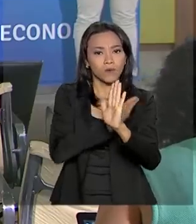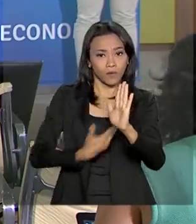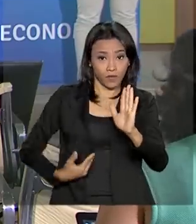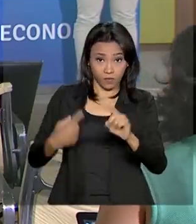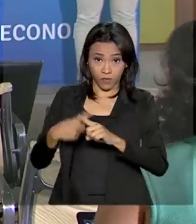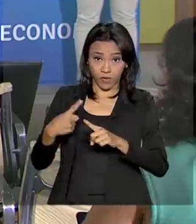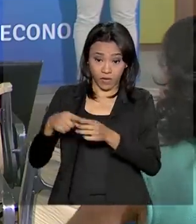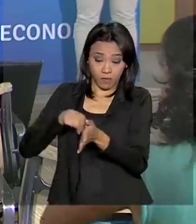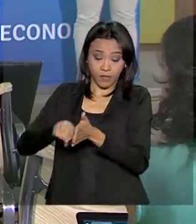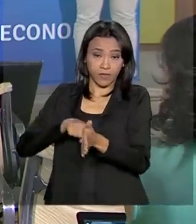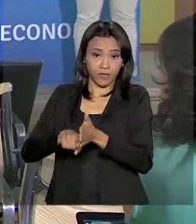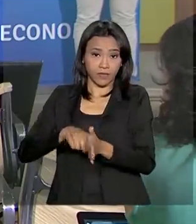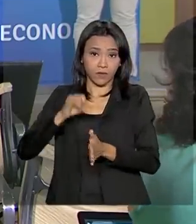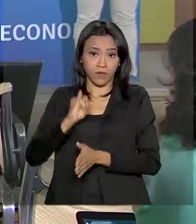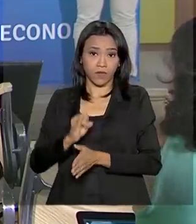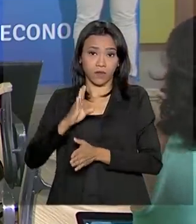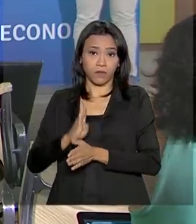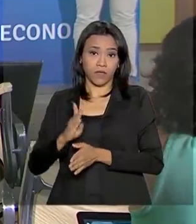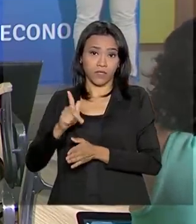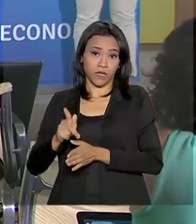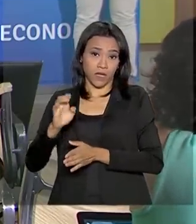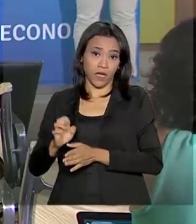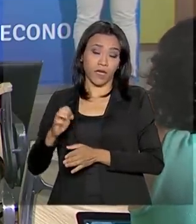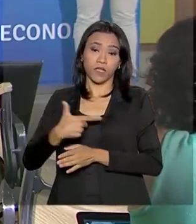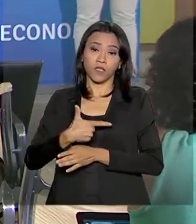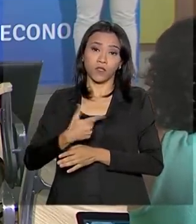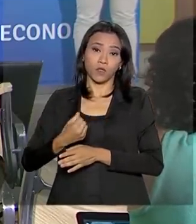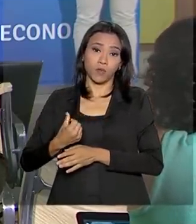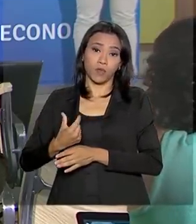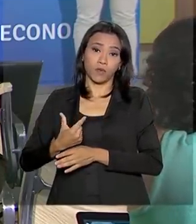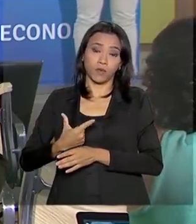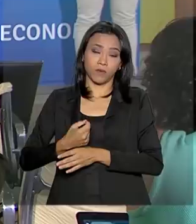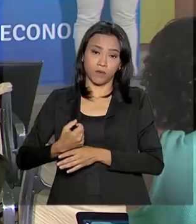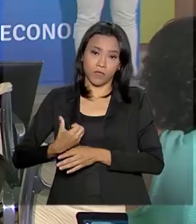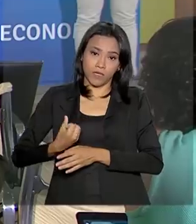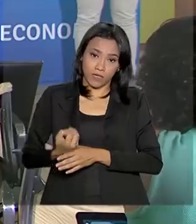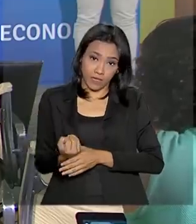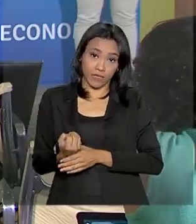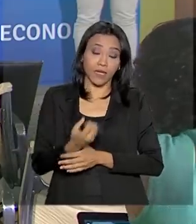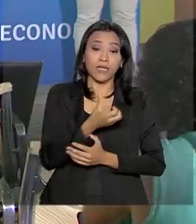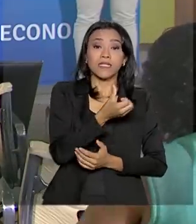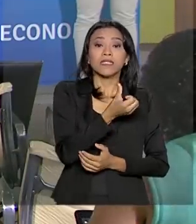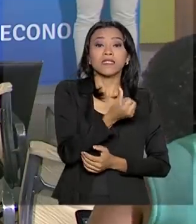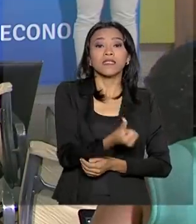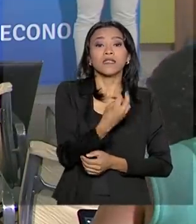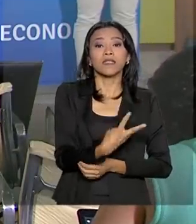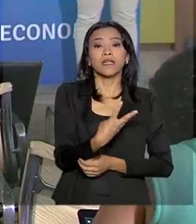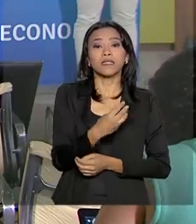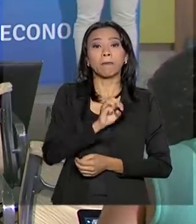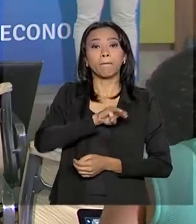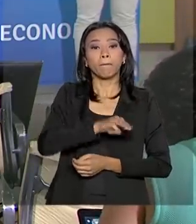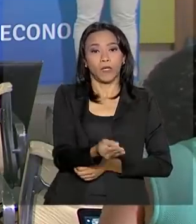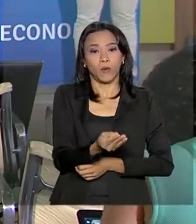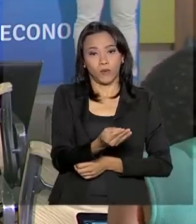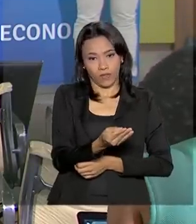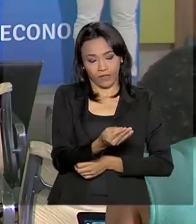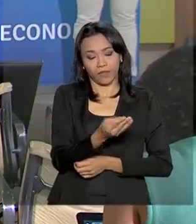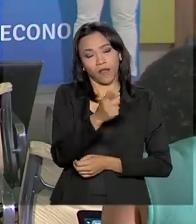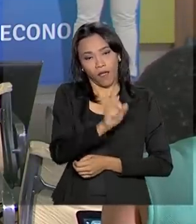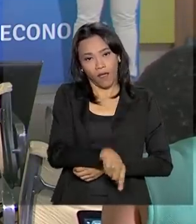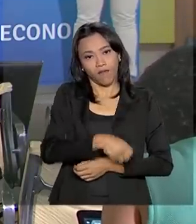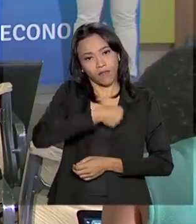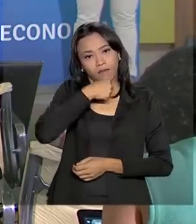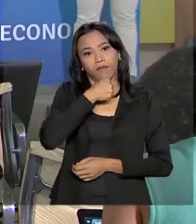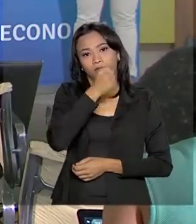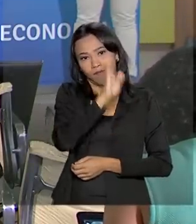do IBGE que em 2060 a média de idade da população, 73 milhões de pessoas vão ser idosas no país. Então, é uma